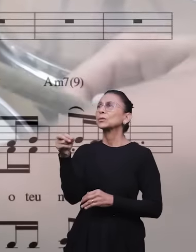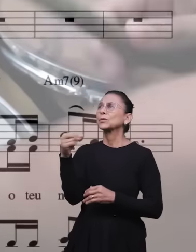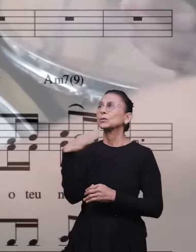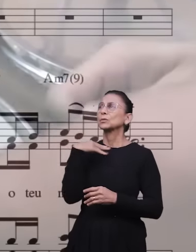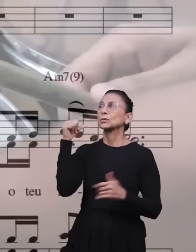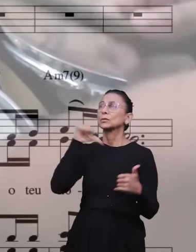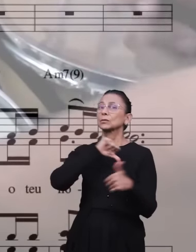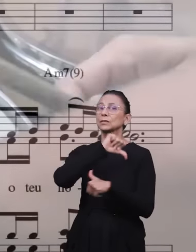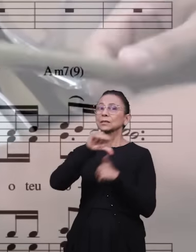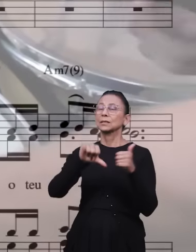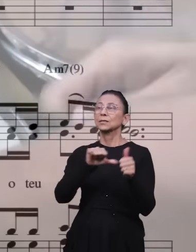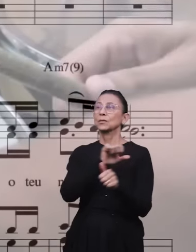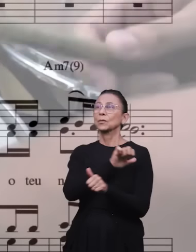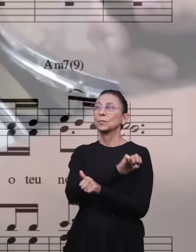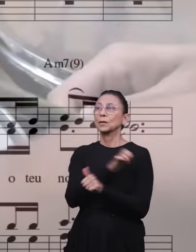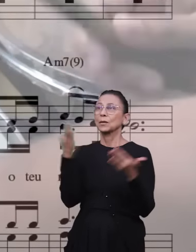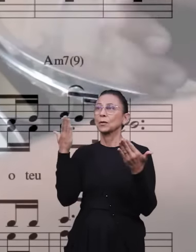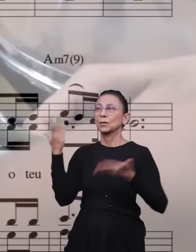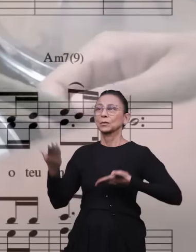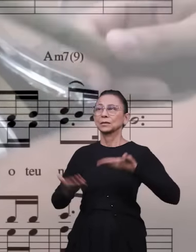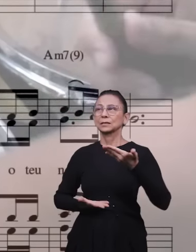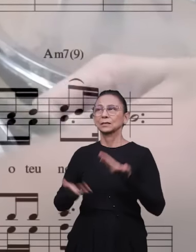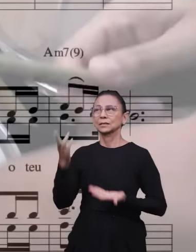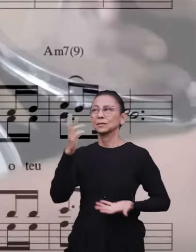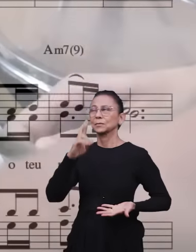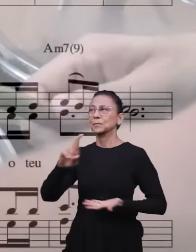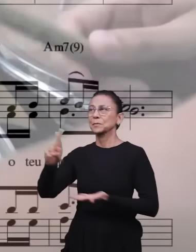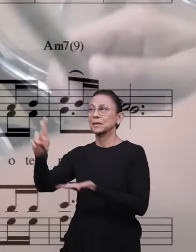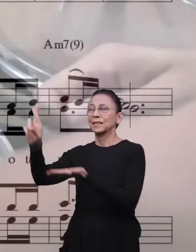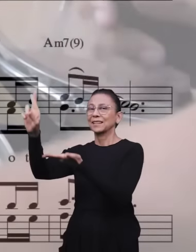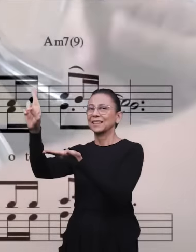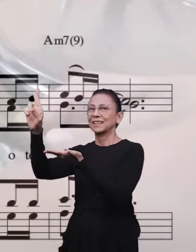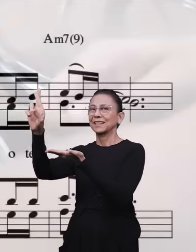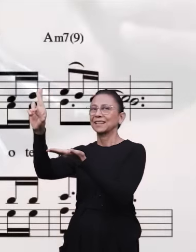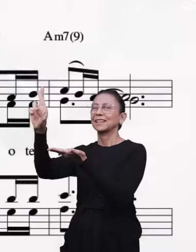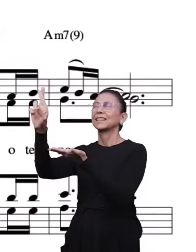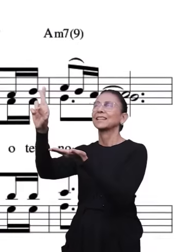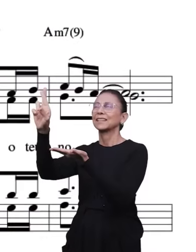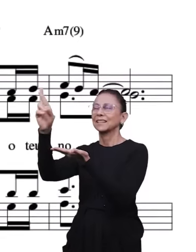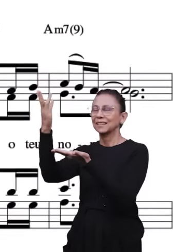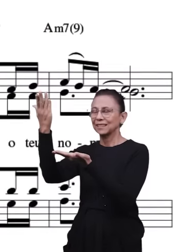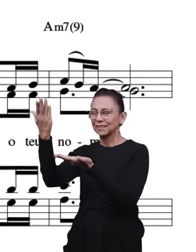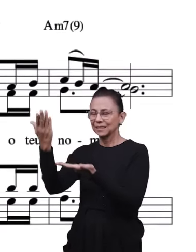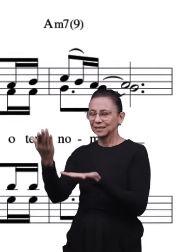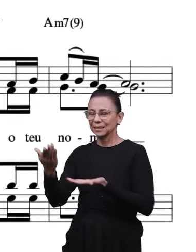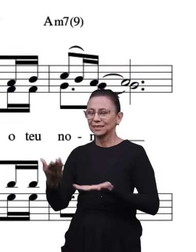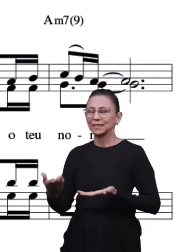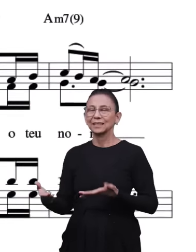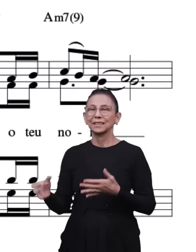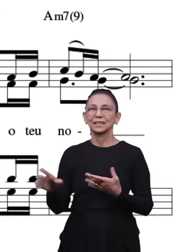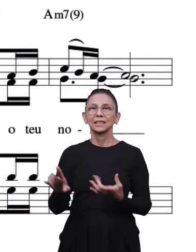pois tu nos tornaste servos teus, louvemos a